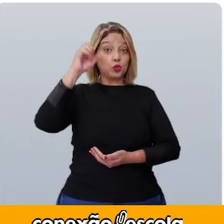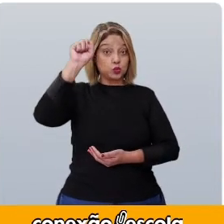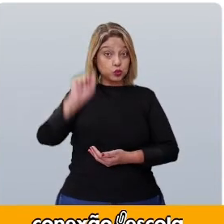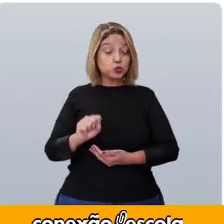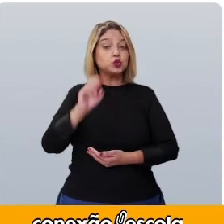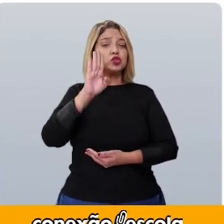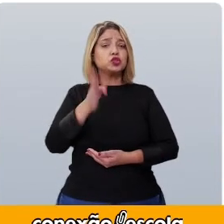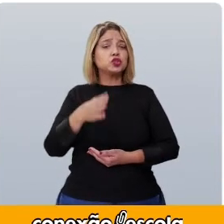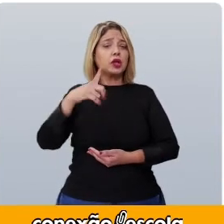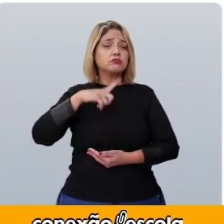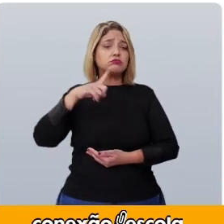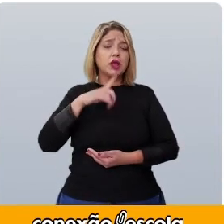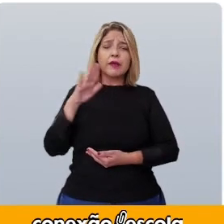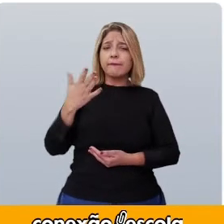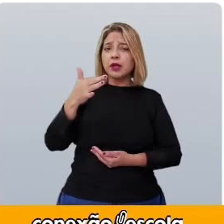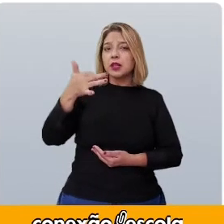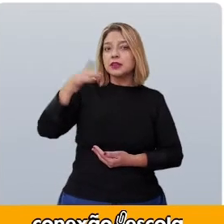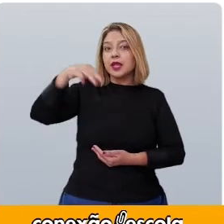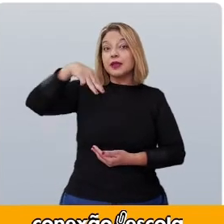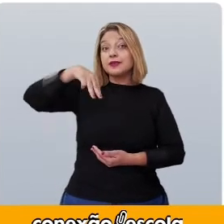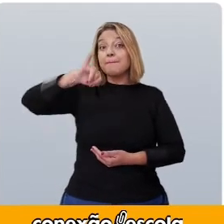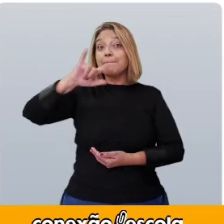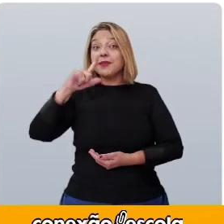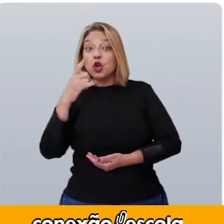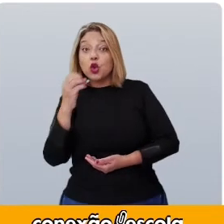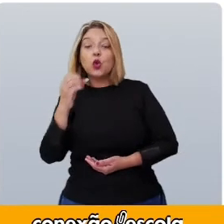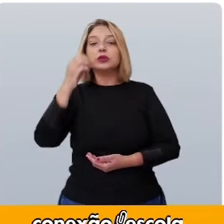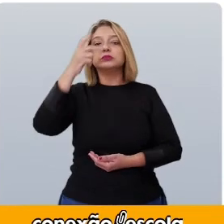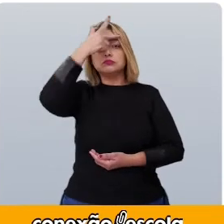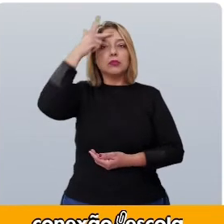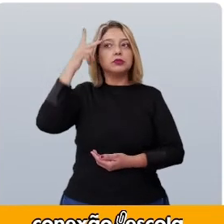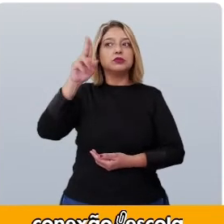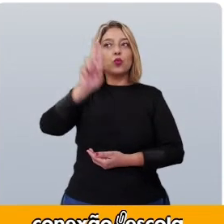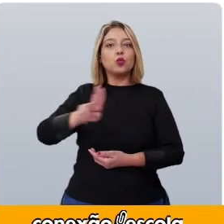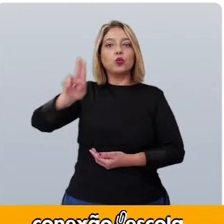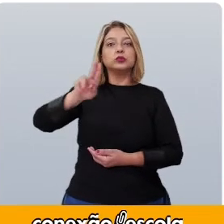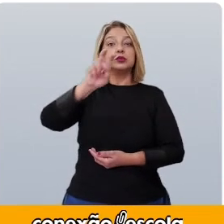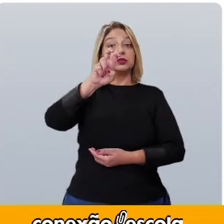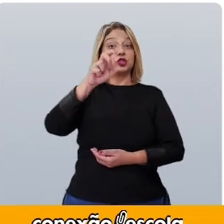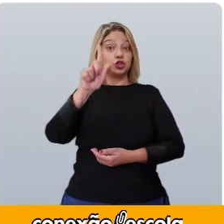tem quase 10 milhões de usuários do 5G.